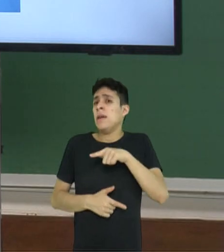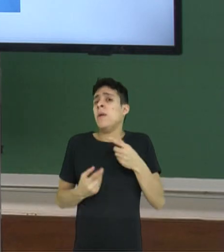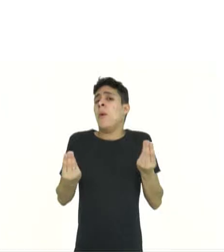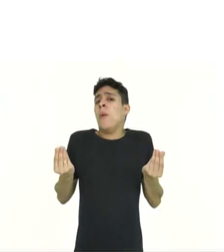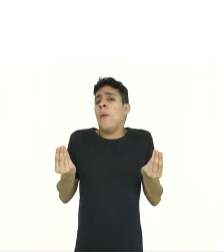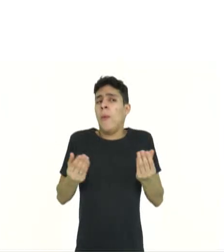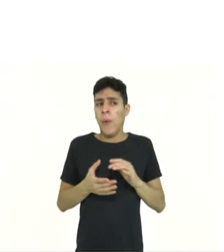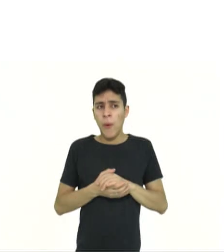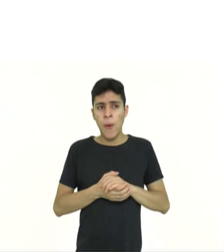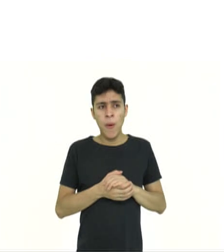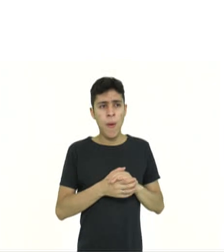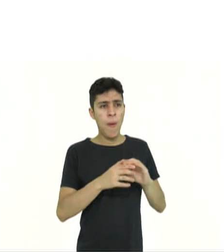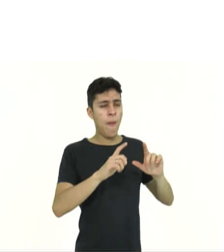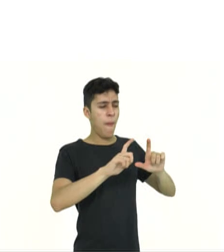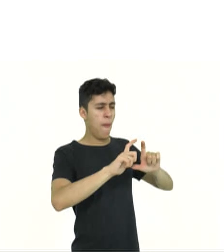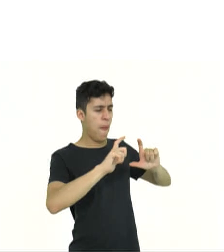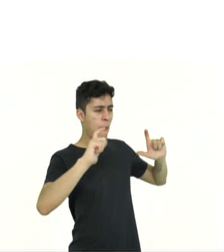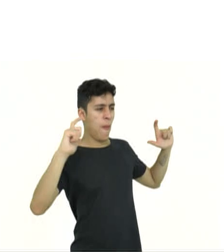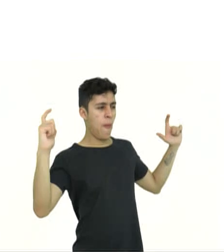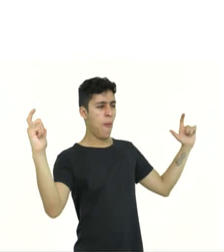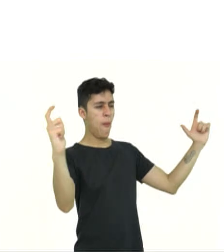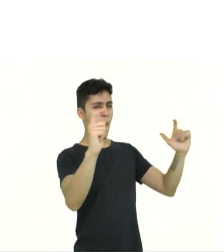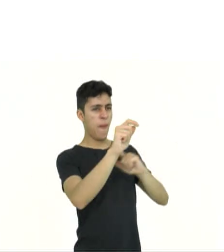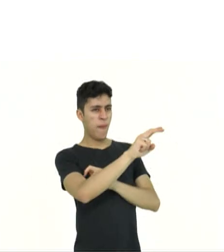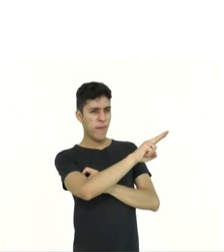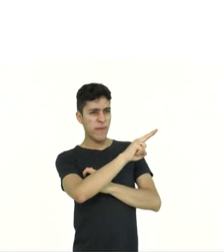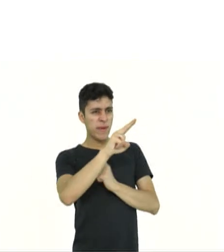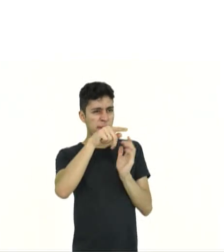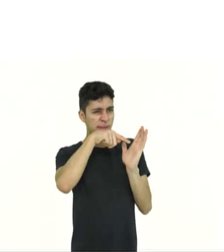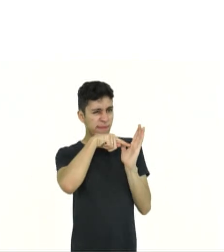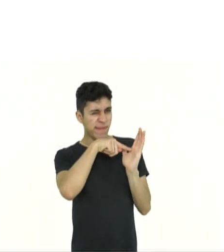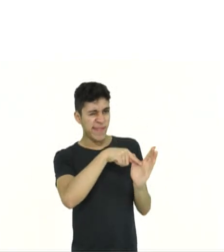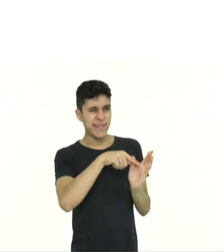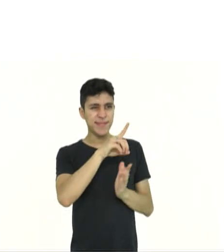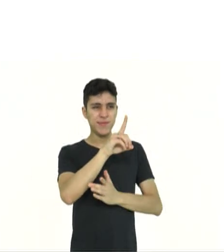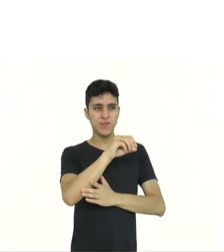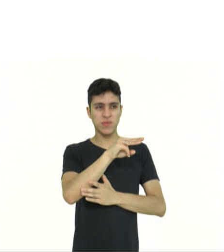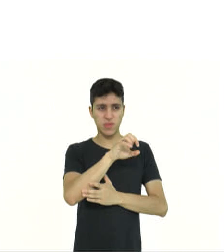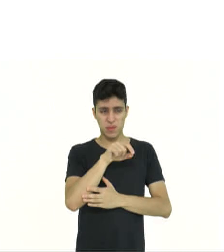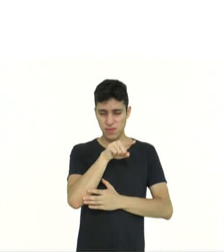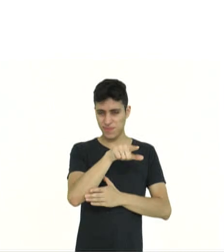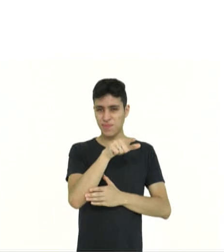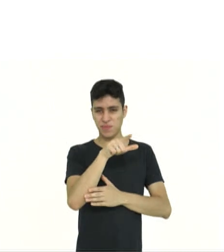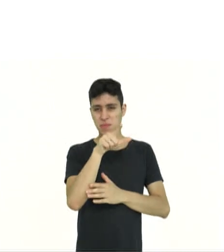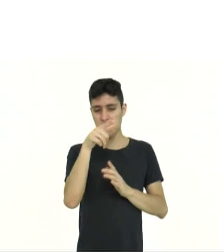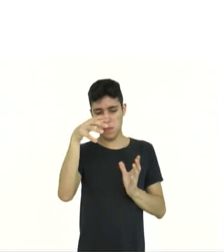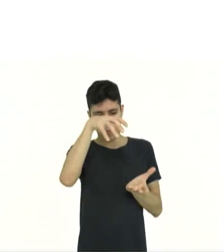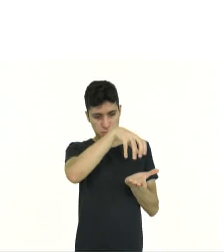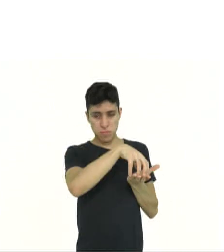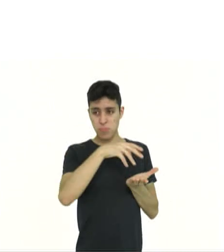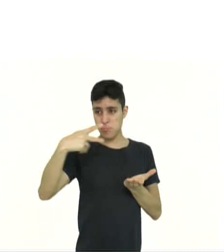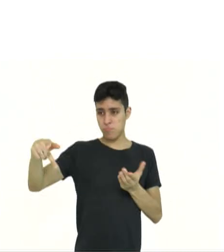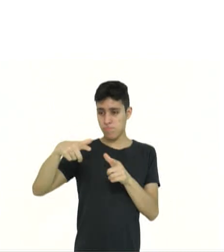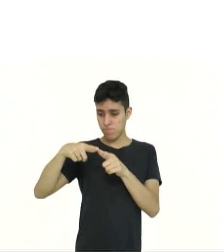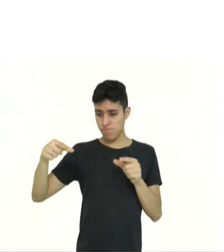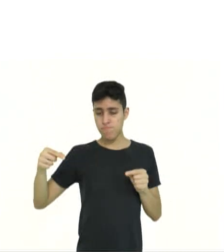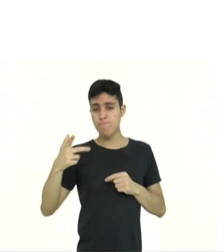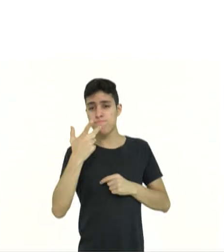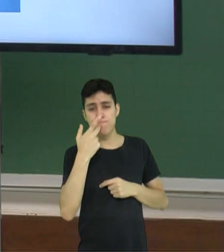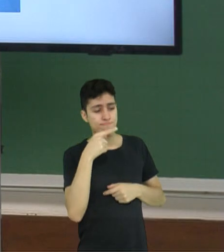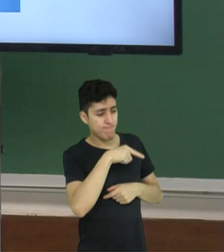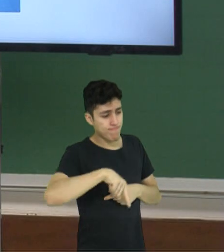essa região, Dome-Fuji Ridge, né, uma região, é o nome da estação de pesquisa do Japão, afirma que nessa região